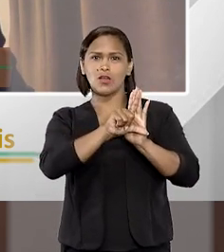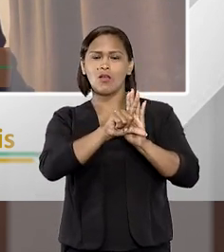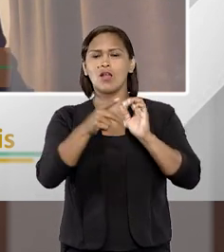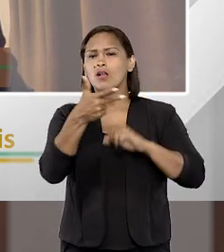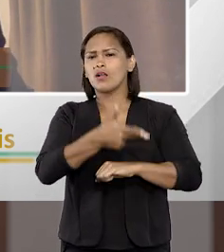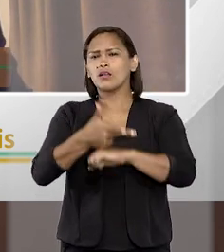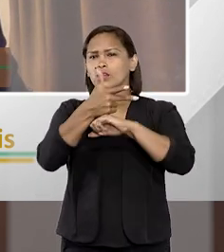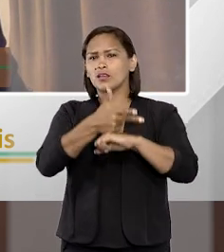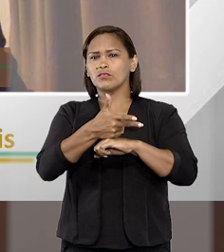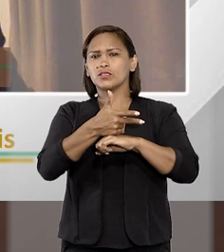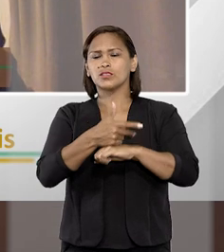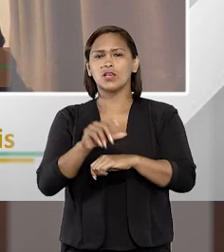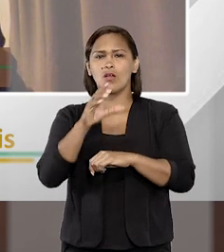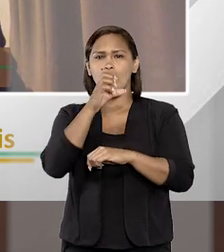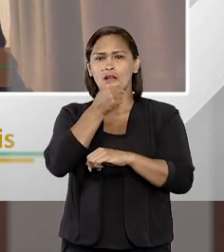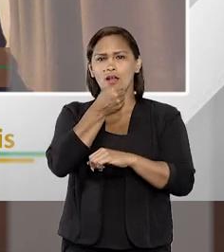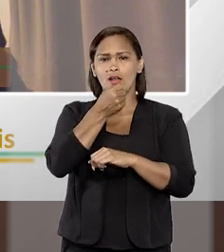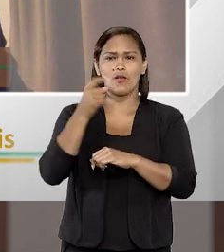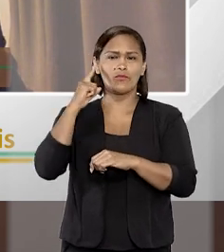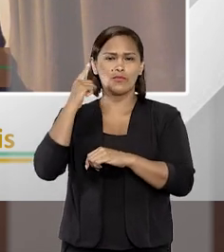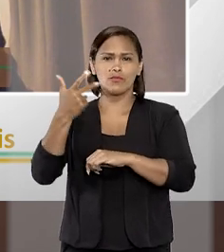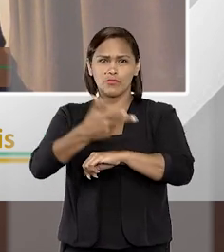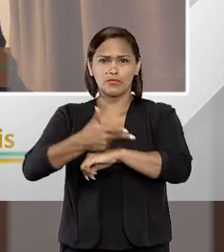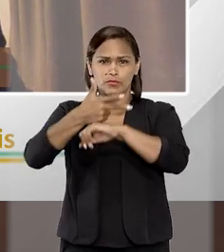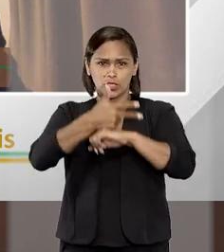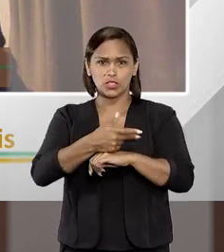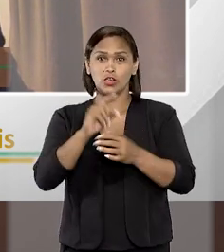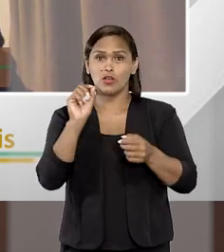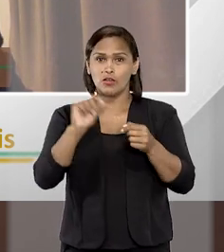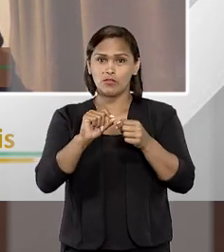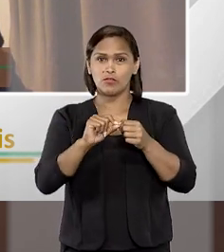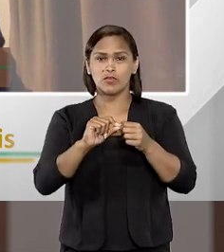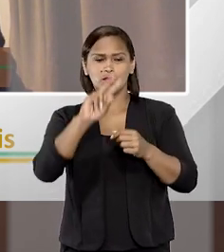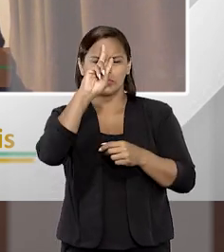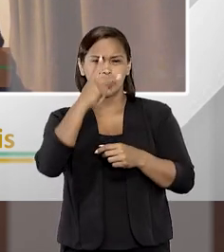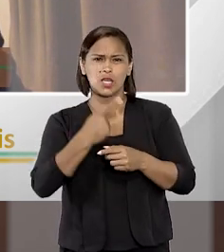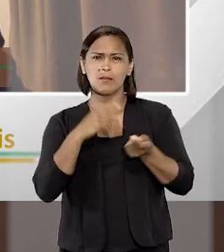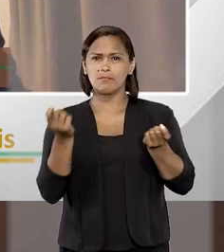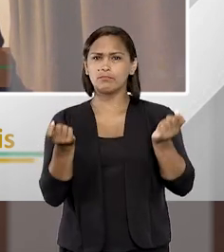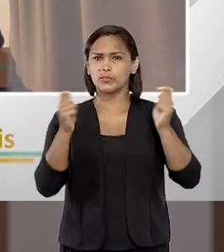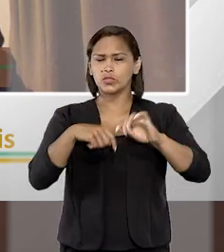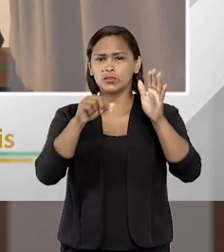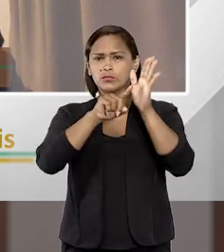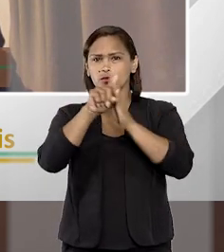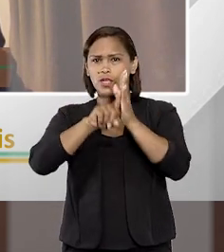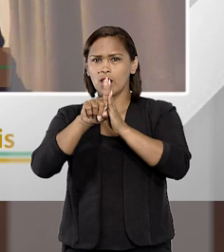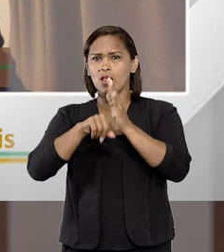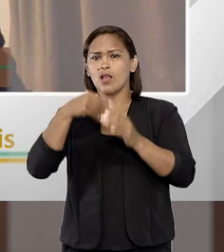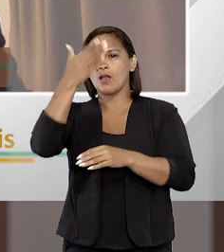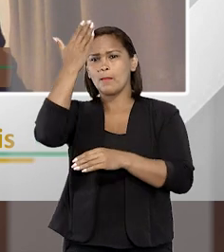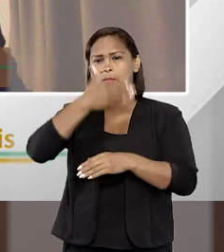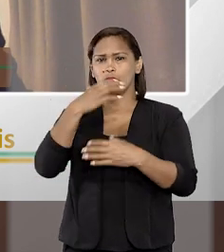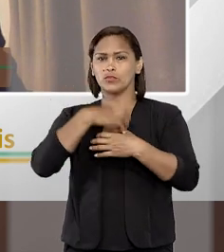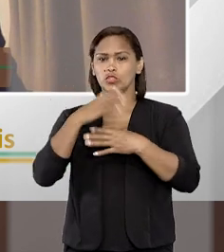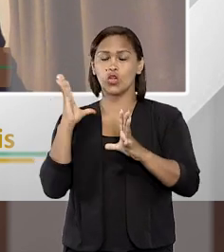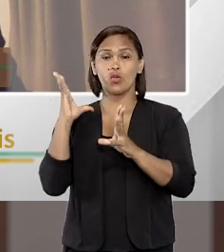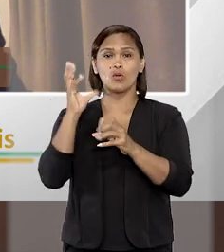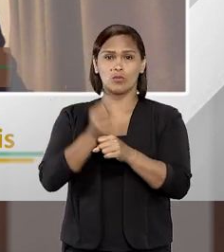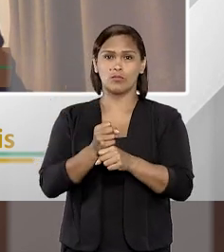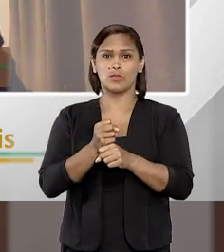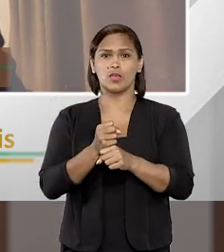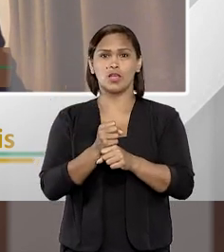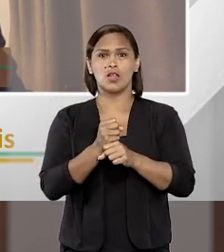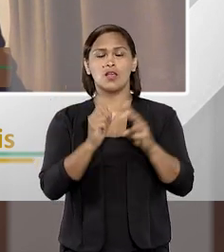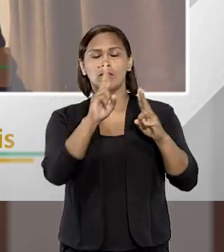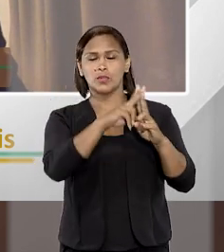gravação em áudio e vídeo o reconhecimento pessoal Realizado a fim de possibilitar A análise da prova de uma maneira mais completa